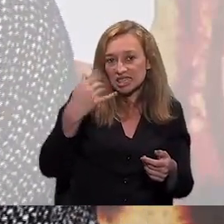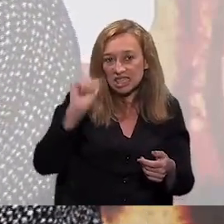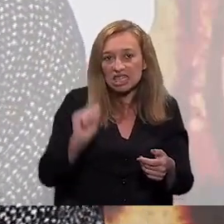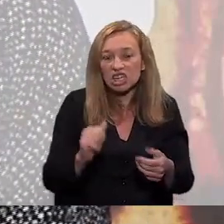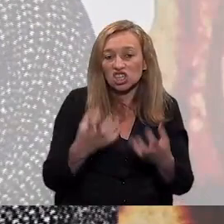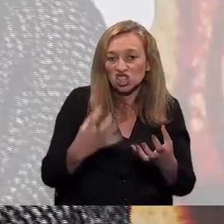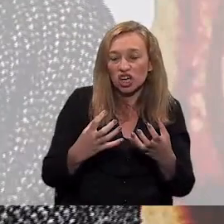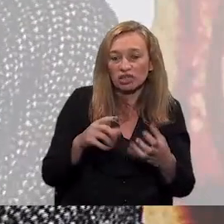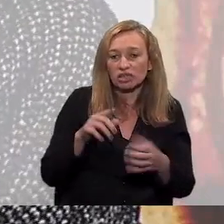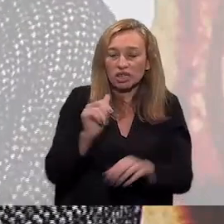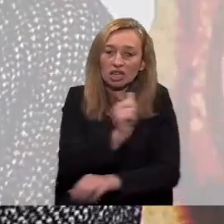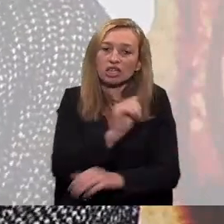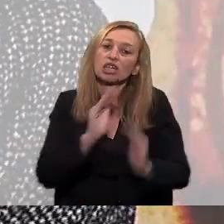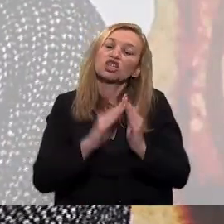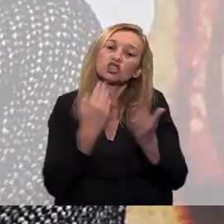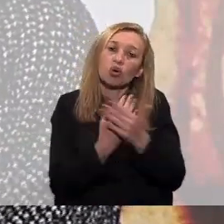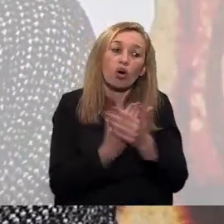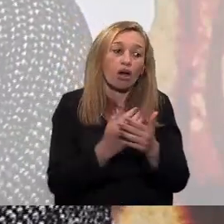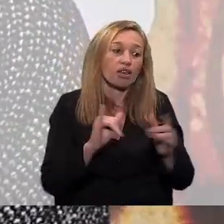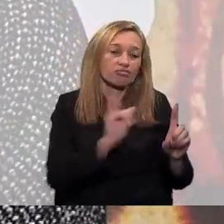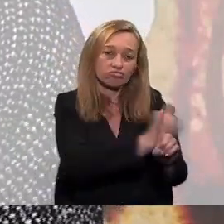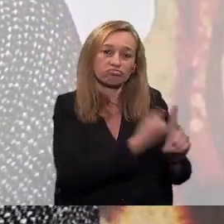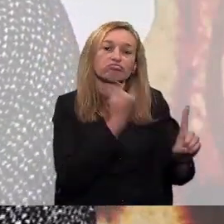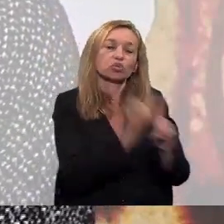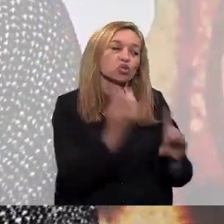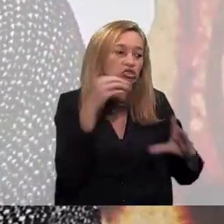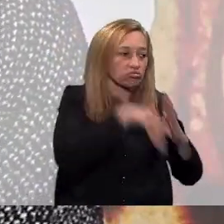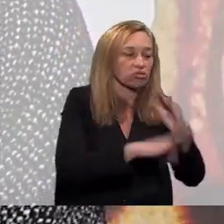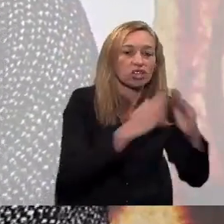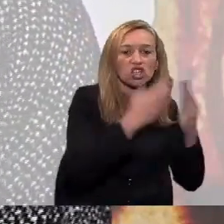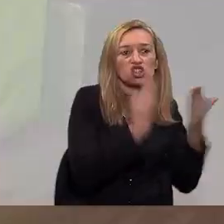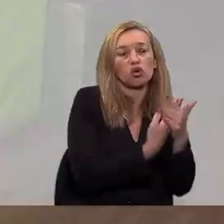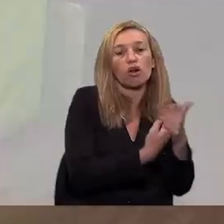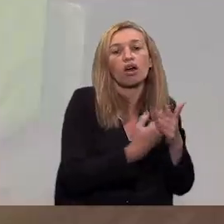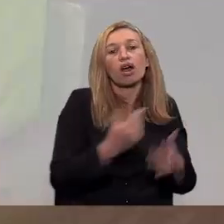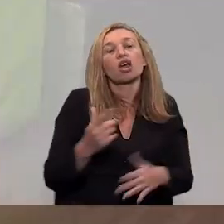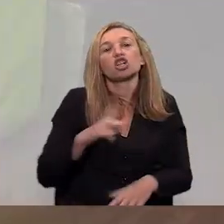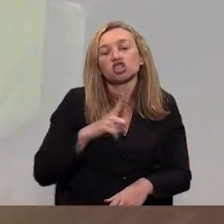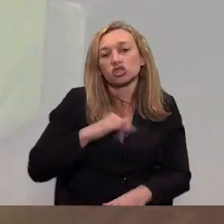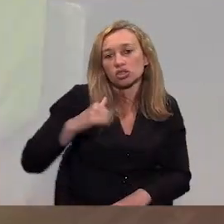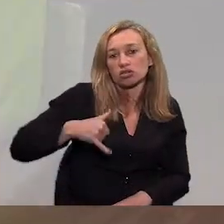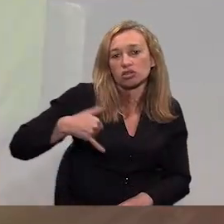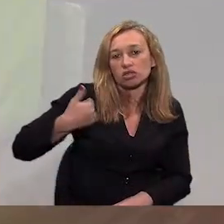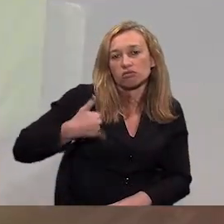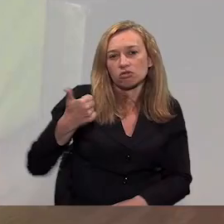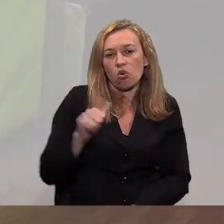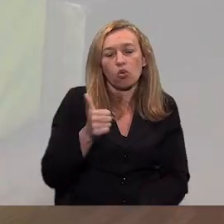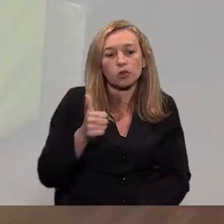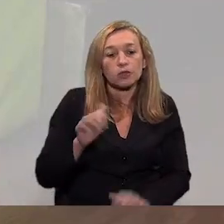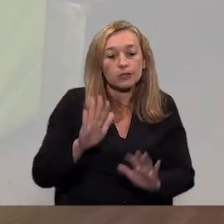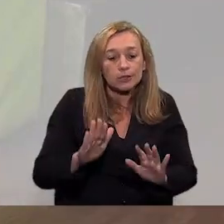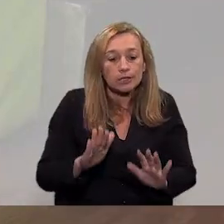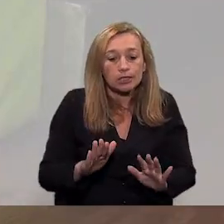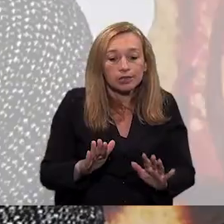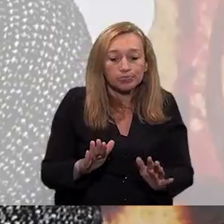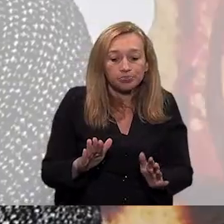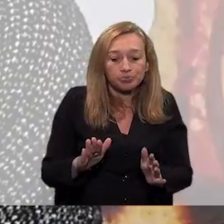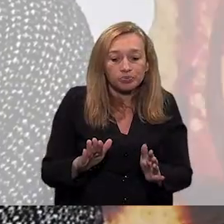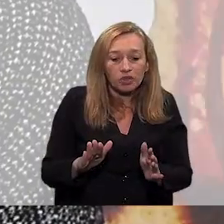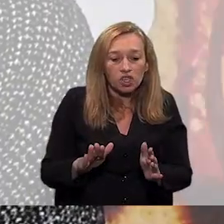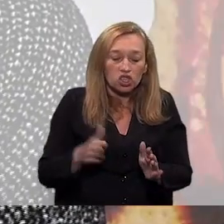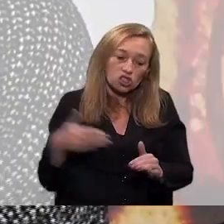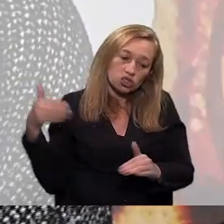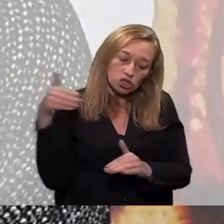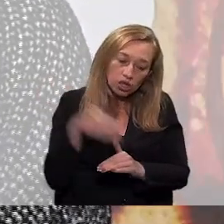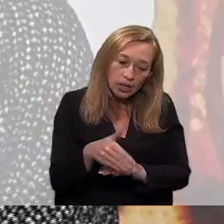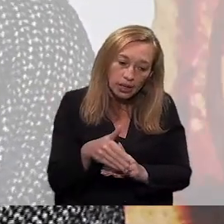escola, e começaram a praticar bullying comigo dentro da escola. Você tinha Eu quantos tinha anos? 11 anos 11 de idade. E